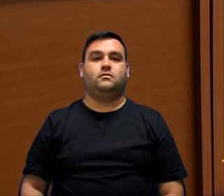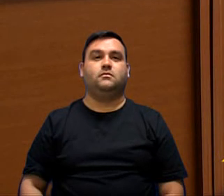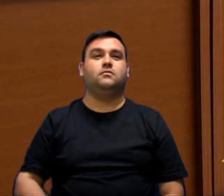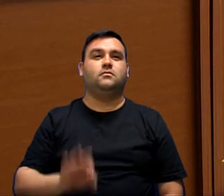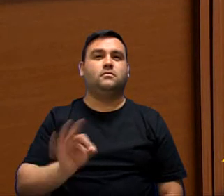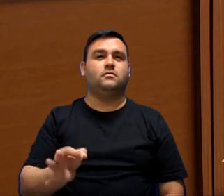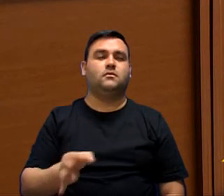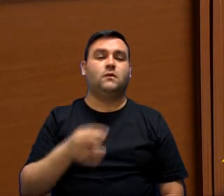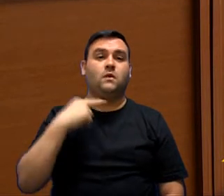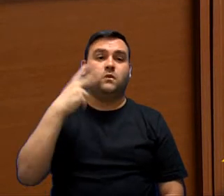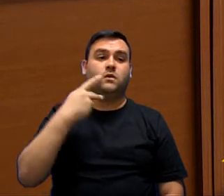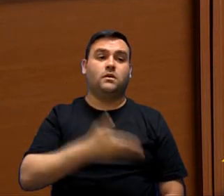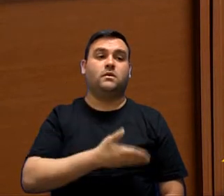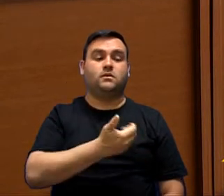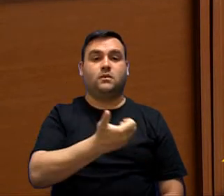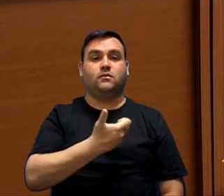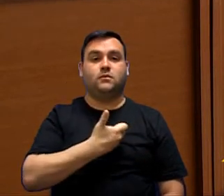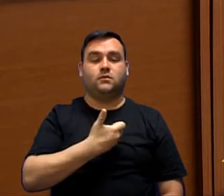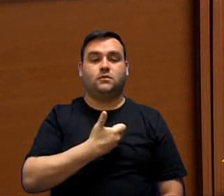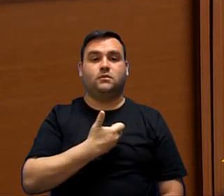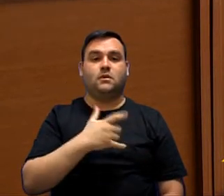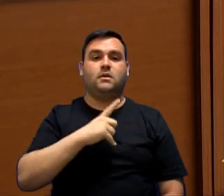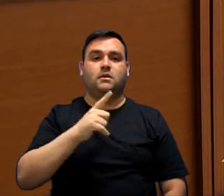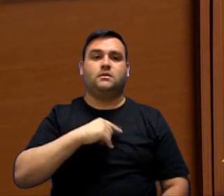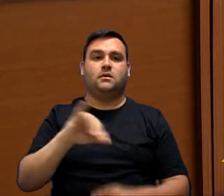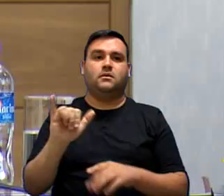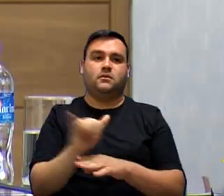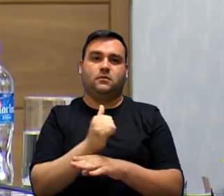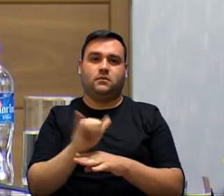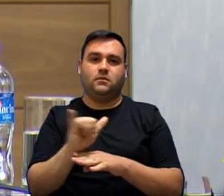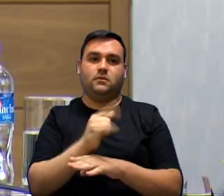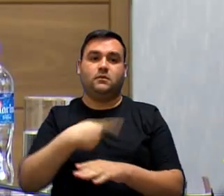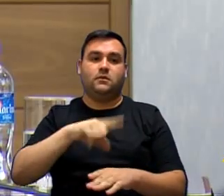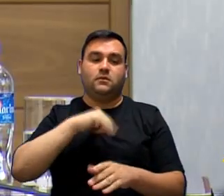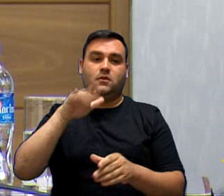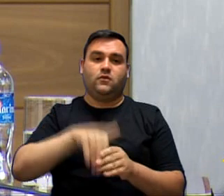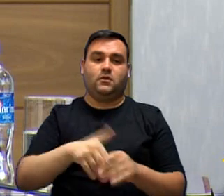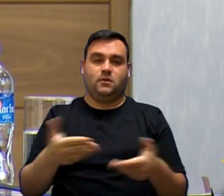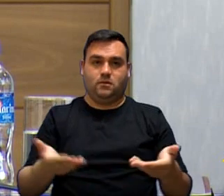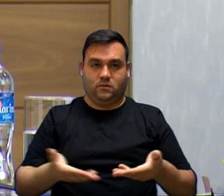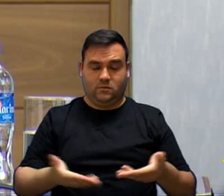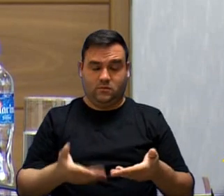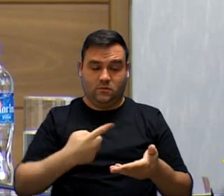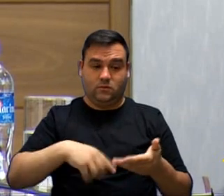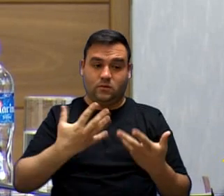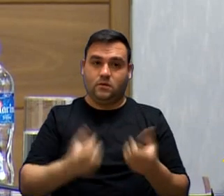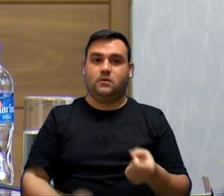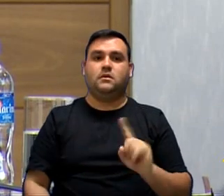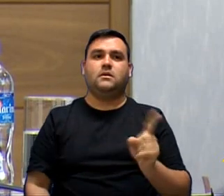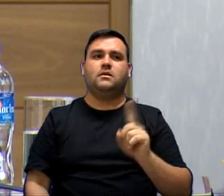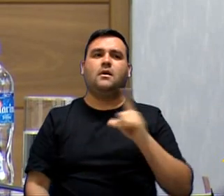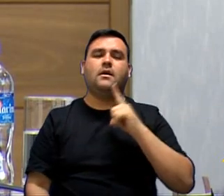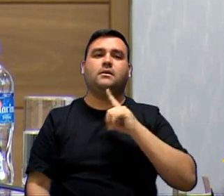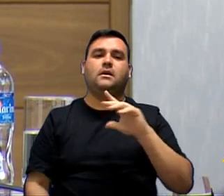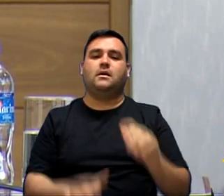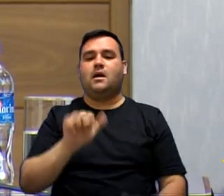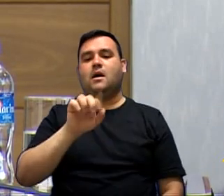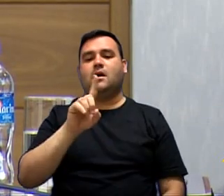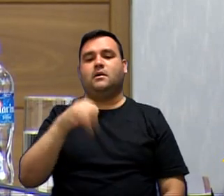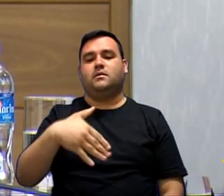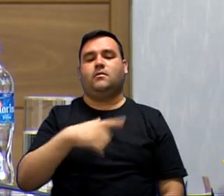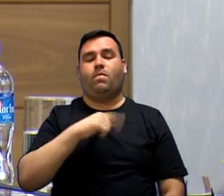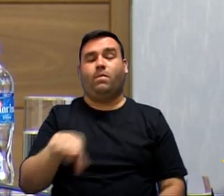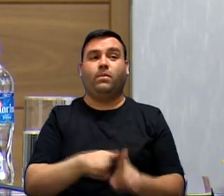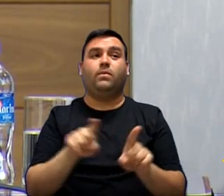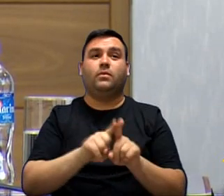E tem mais, o vereador aqui me informa que tem uma estratégia. A gente faz a votação aqui, a gente rejeita, daí tem a DIN. Senhor